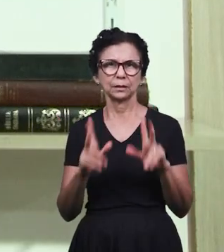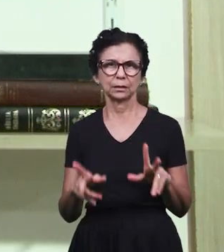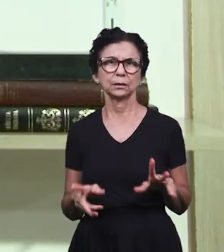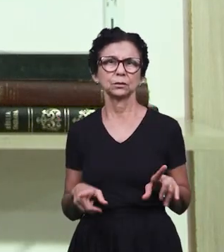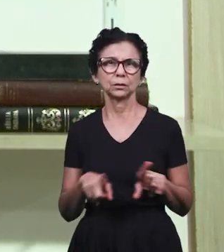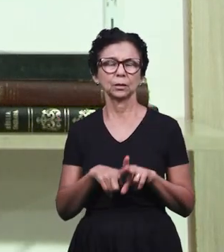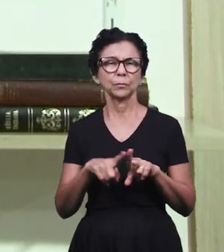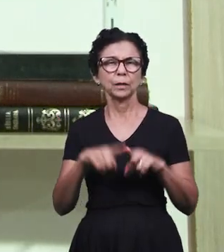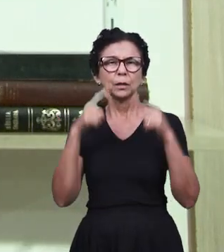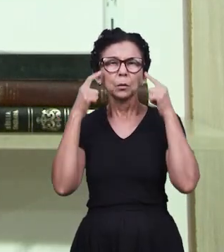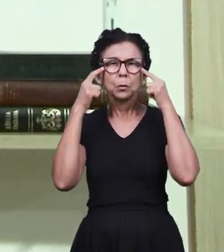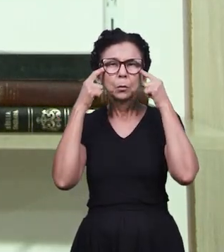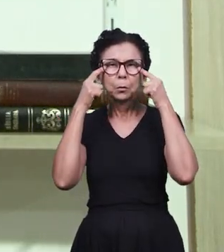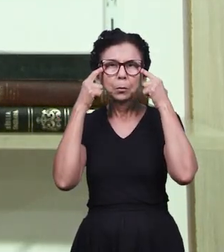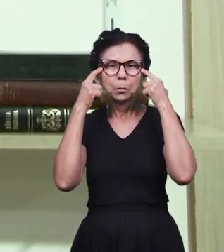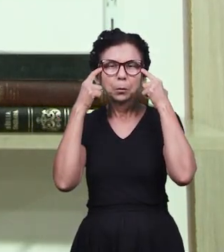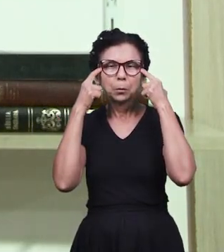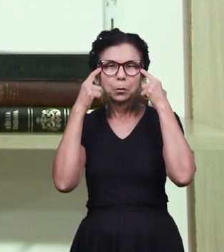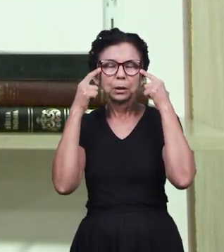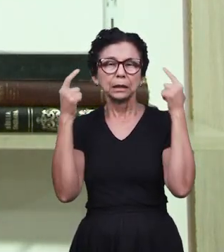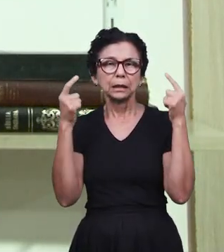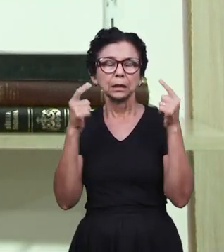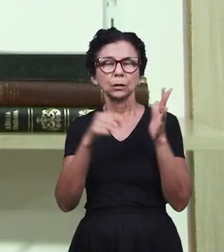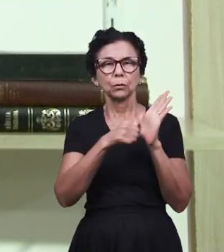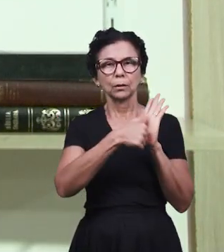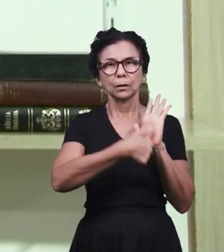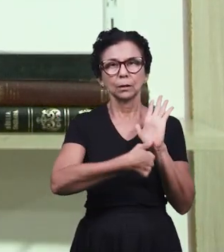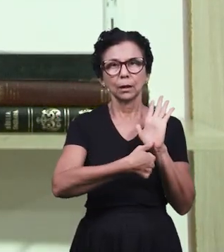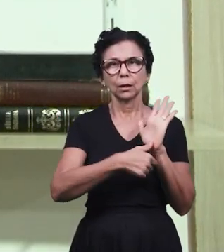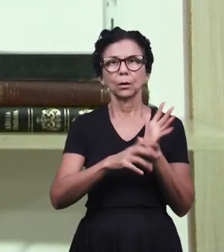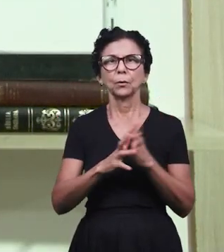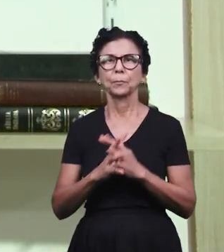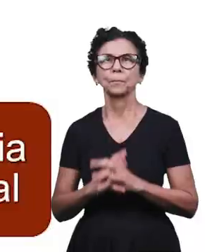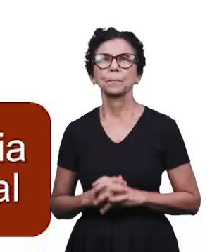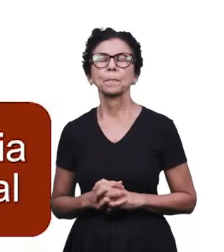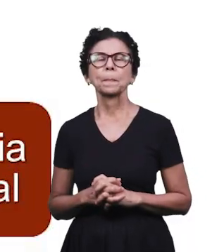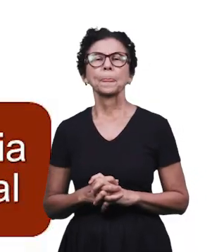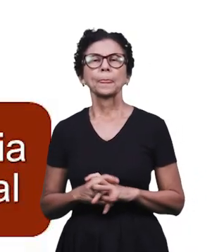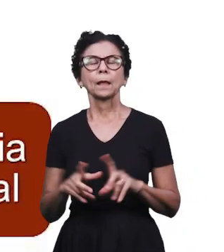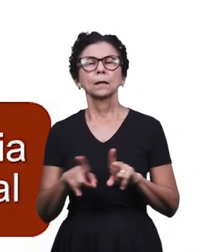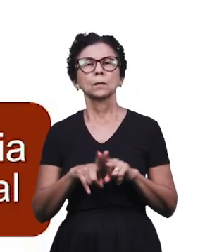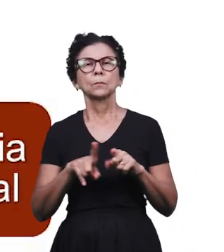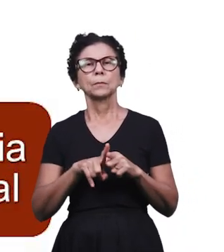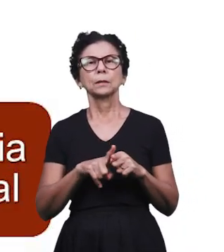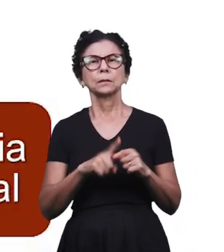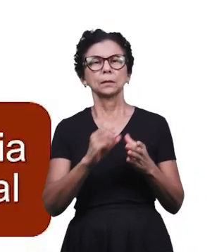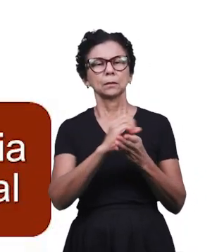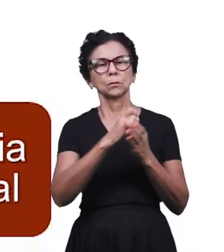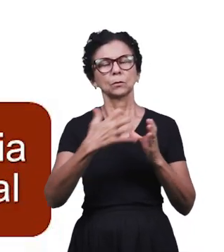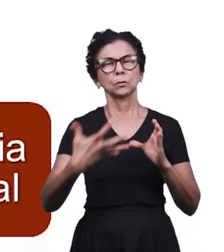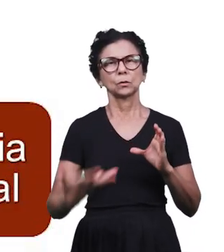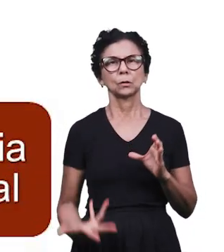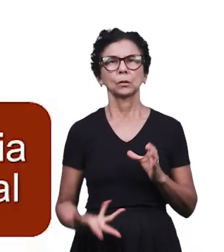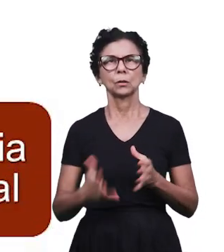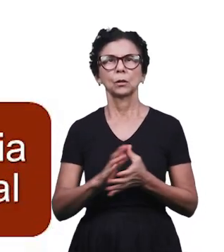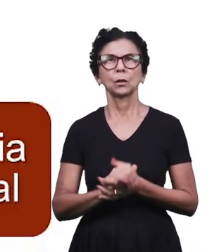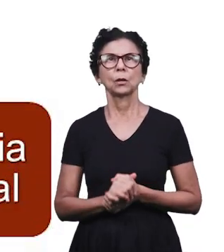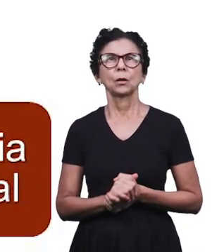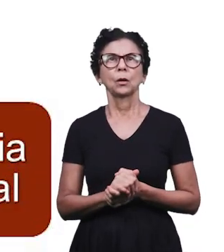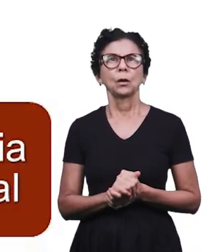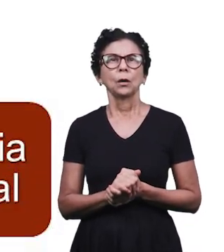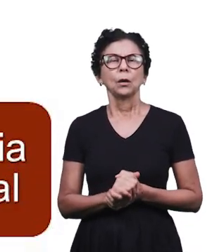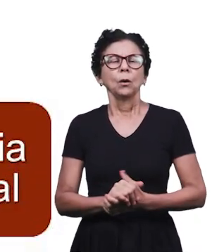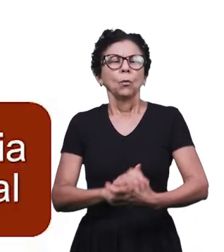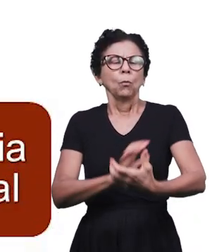característica comum aos indivíduos é a hipotonia. São músculos mais frouxos, o tônus